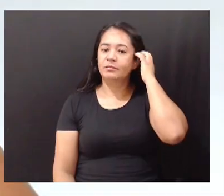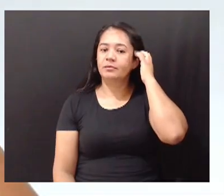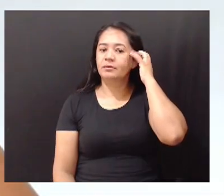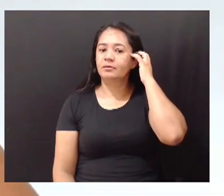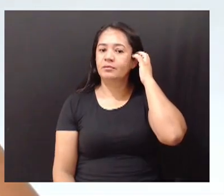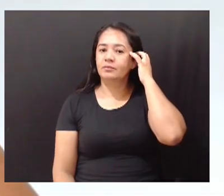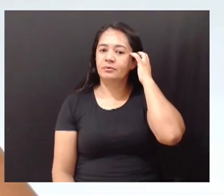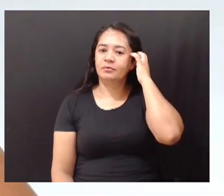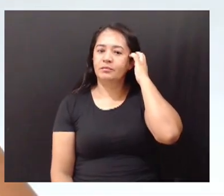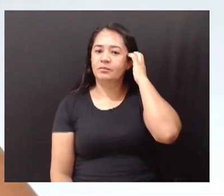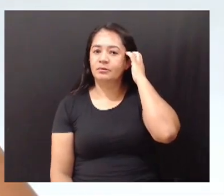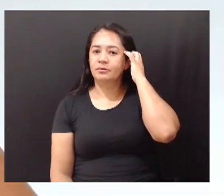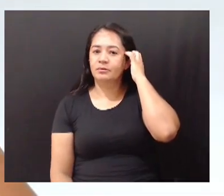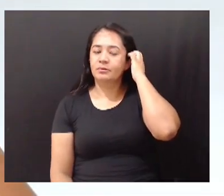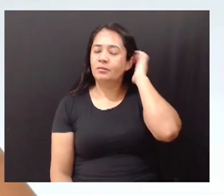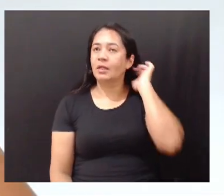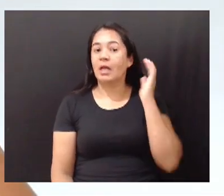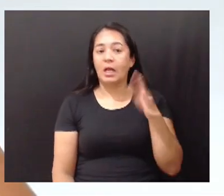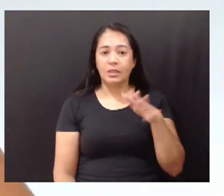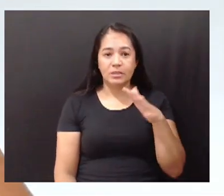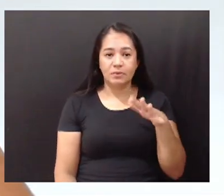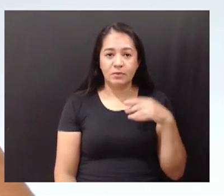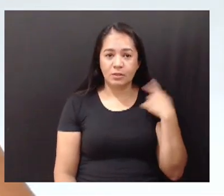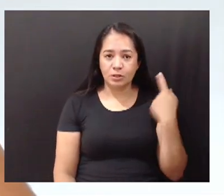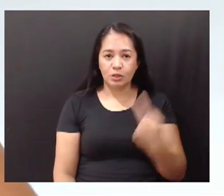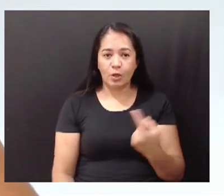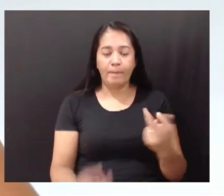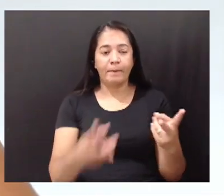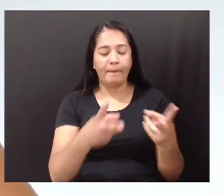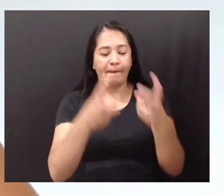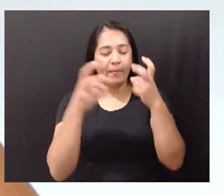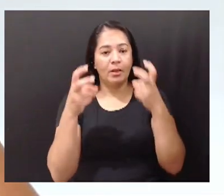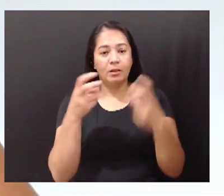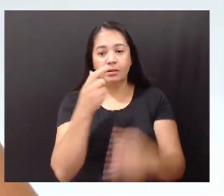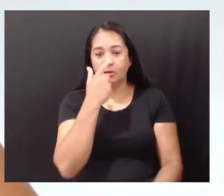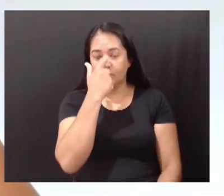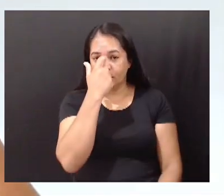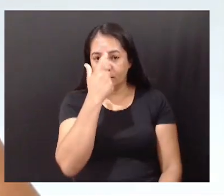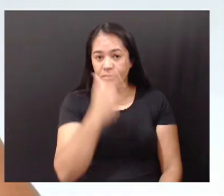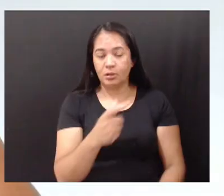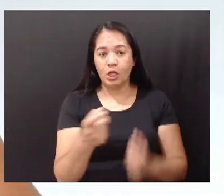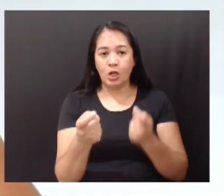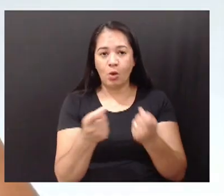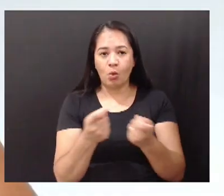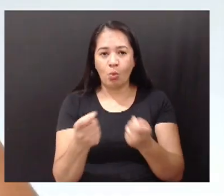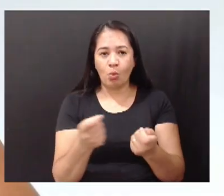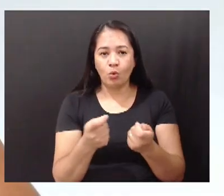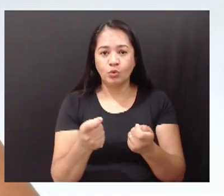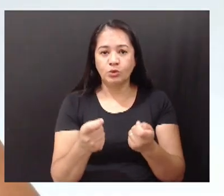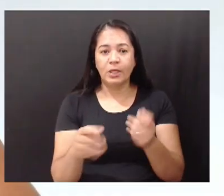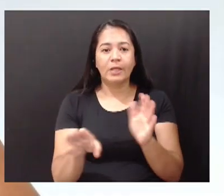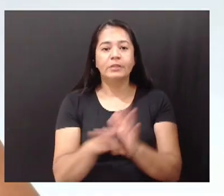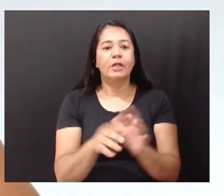Necessariamente, às vezes a gente percebe que essa questão do controle, né? Até onde eu consigo controlar a minha mente? E a